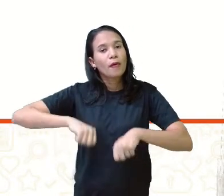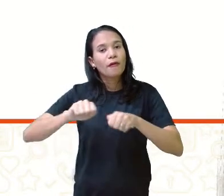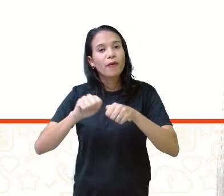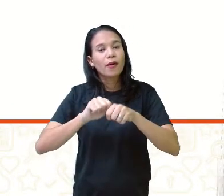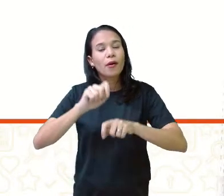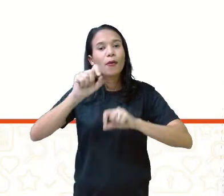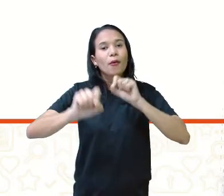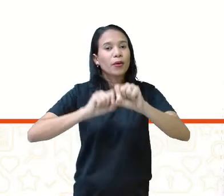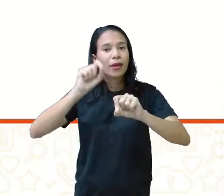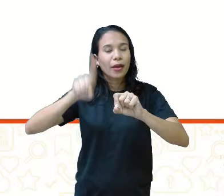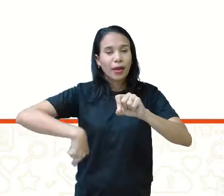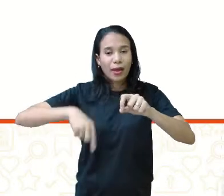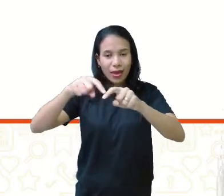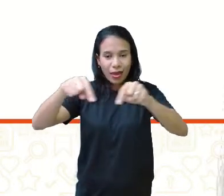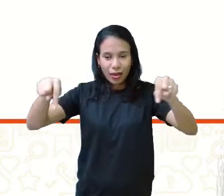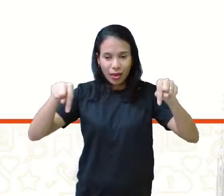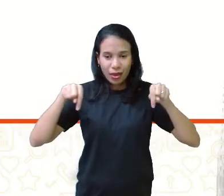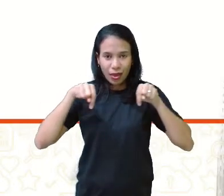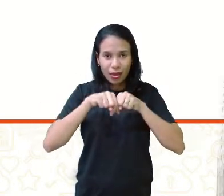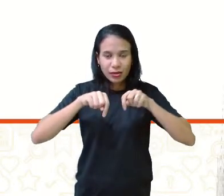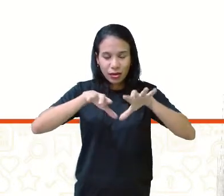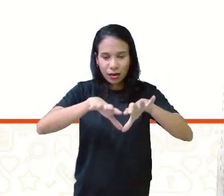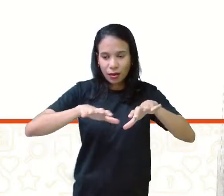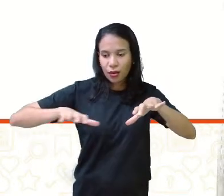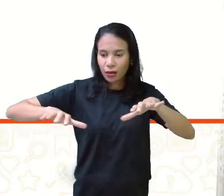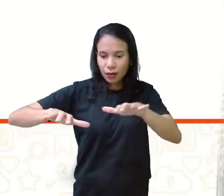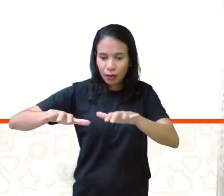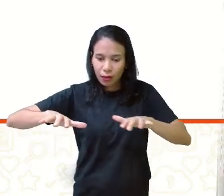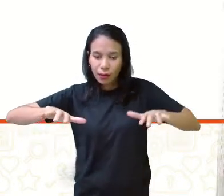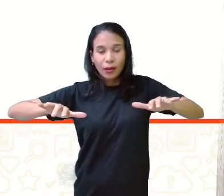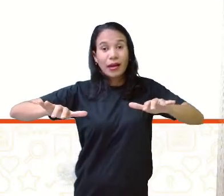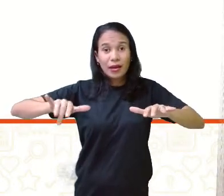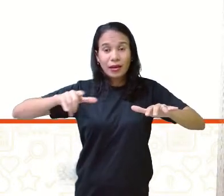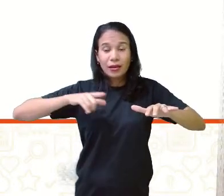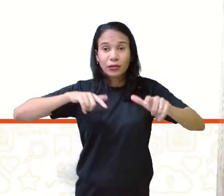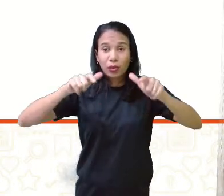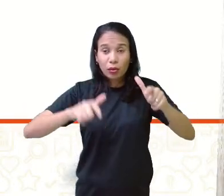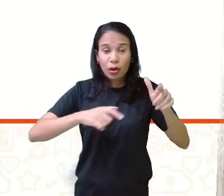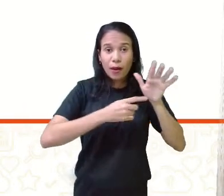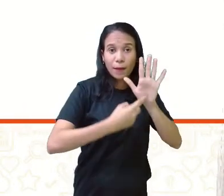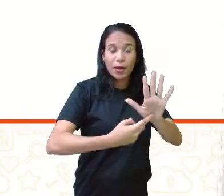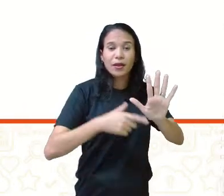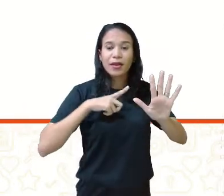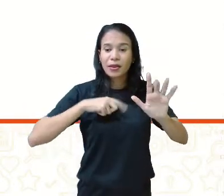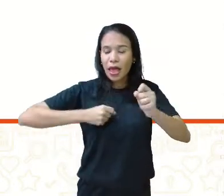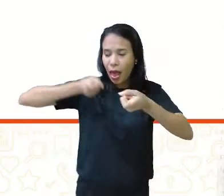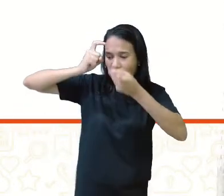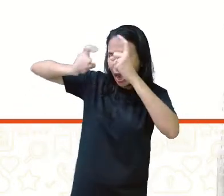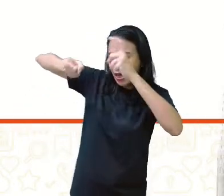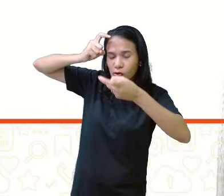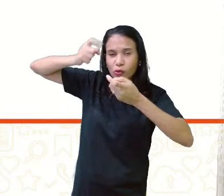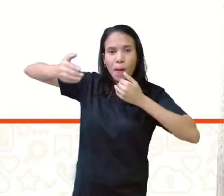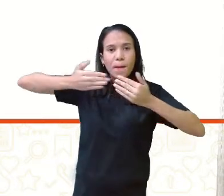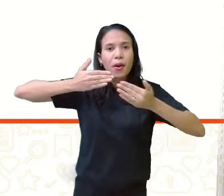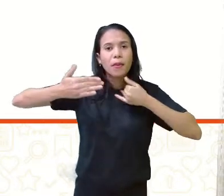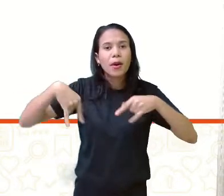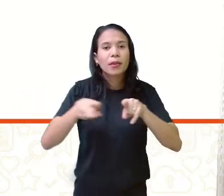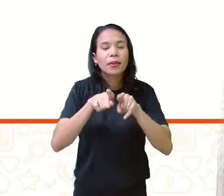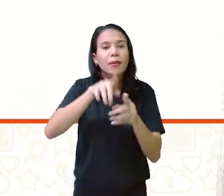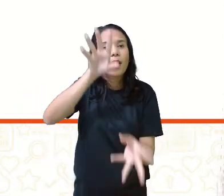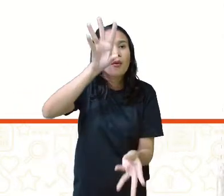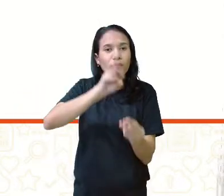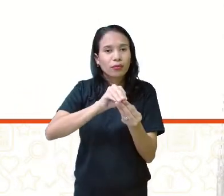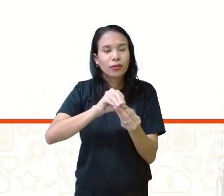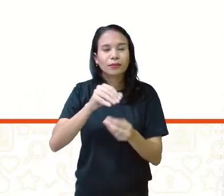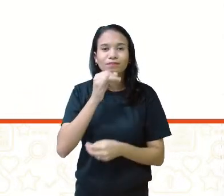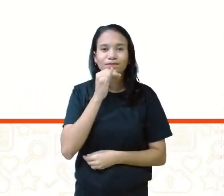oferecer, é dividir a sala em espaços de exposição, seguido de uma discussão e síntese com